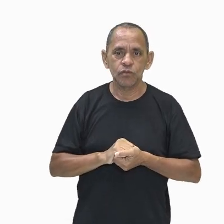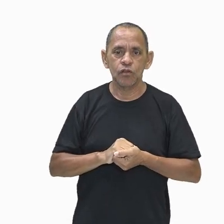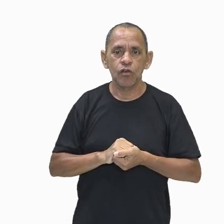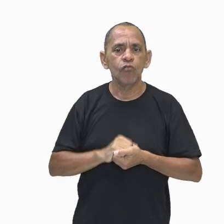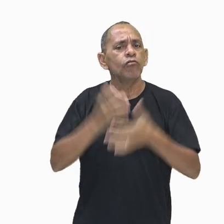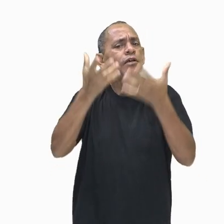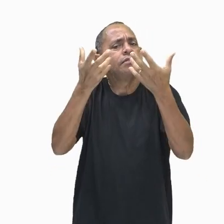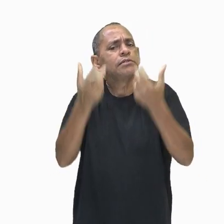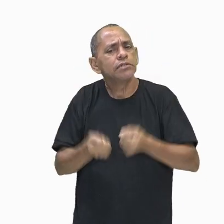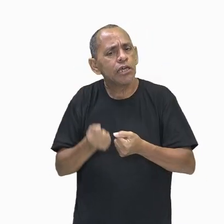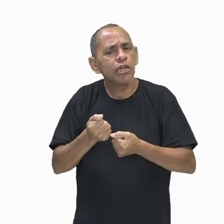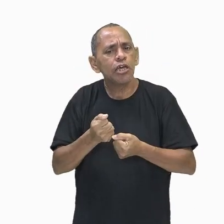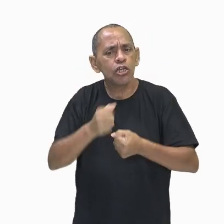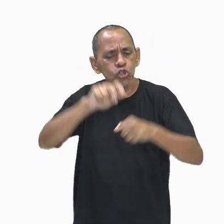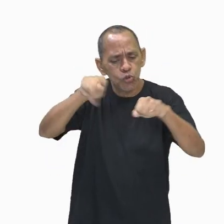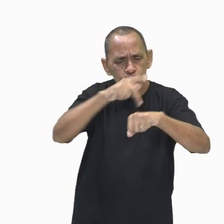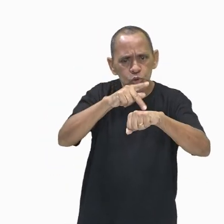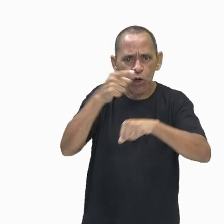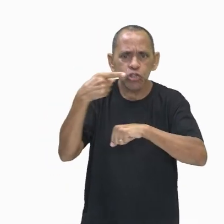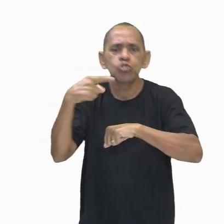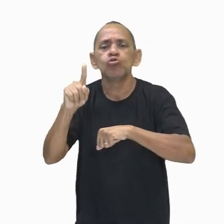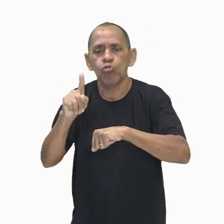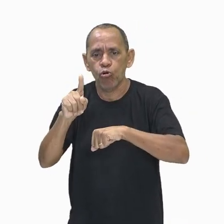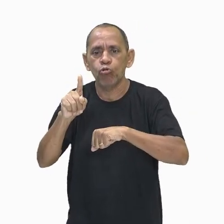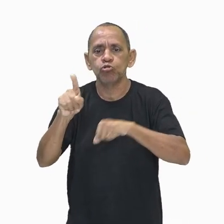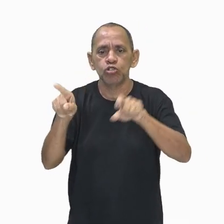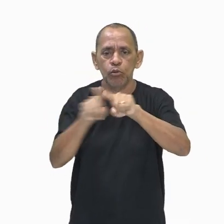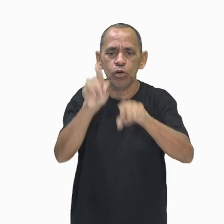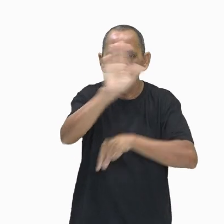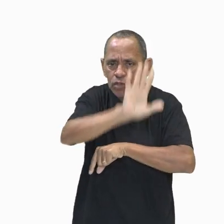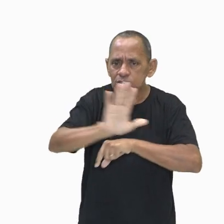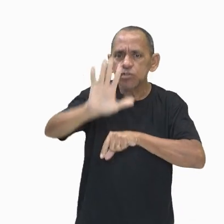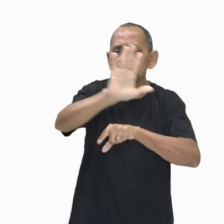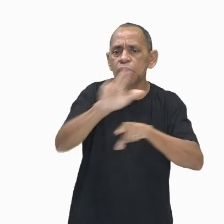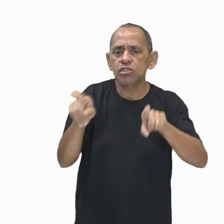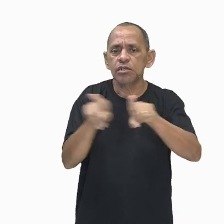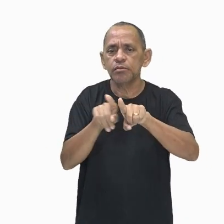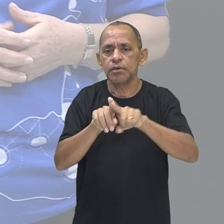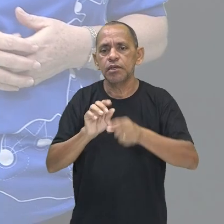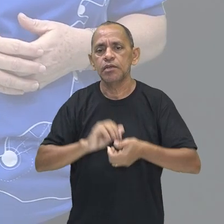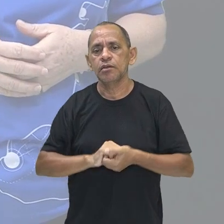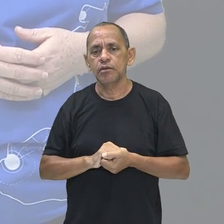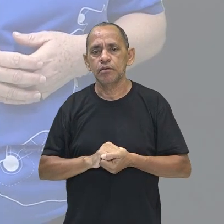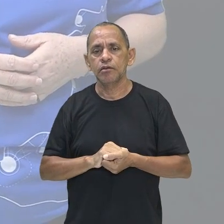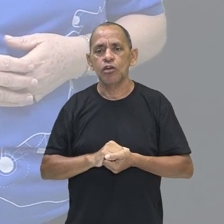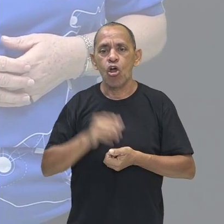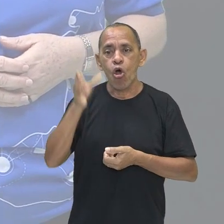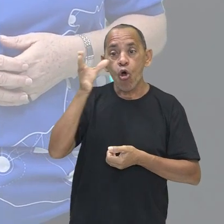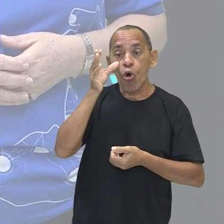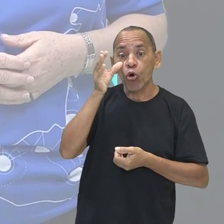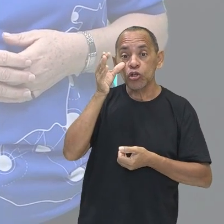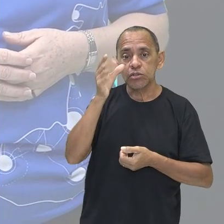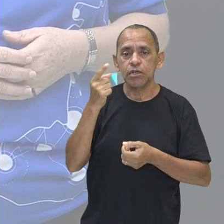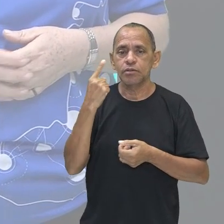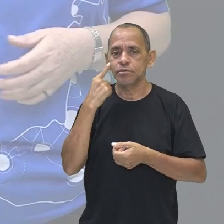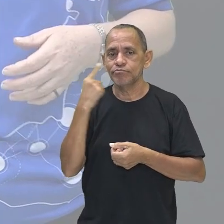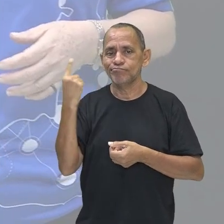comunidade artística internacional. Certo? E nós temos também curiosidades sobre a Bossa